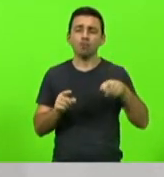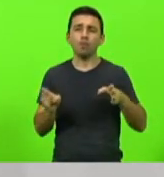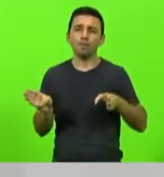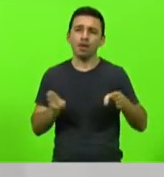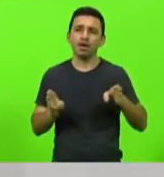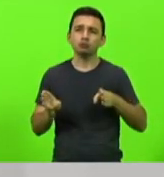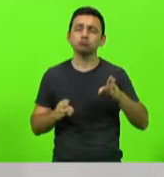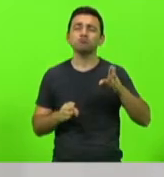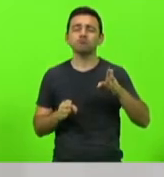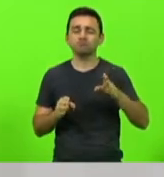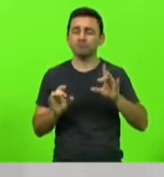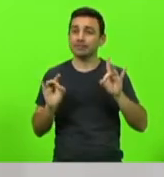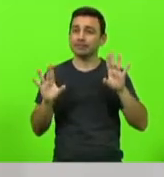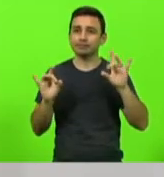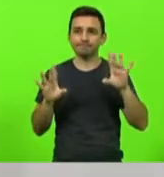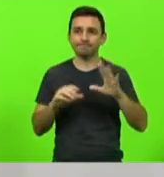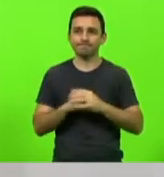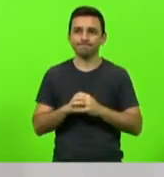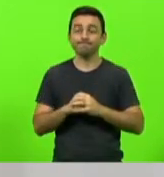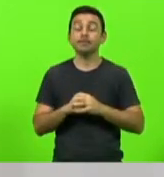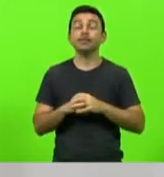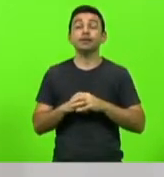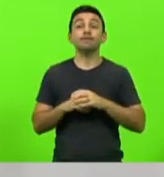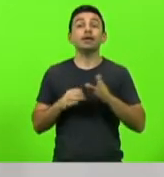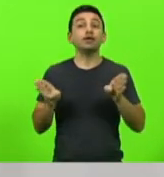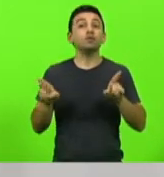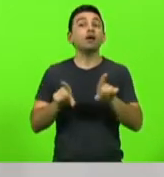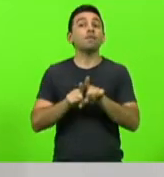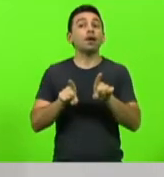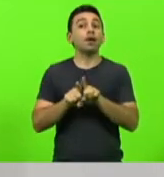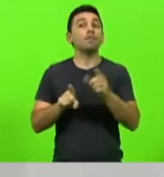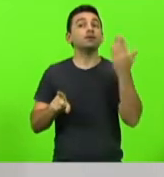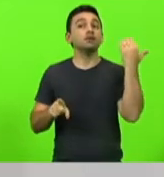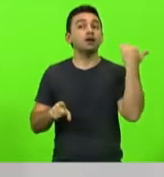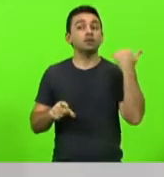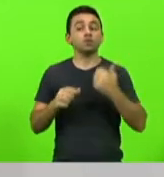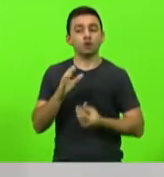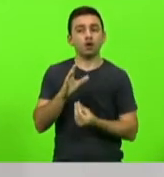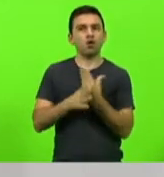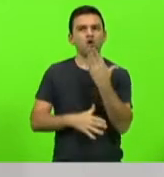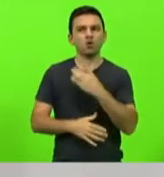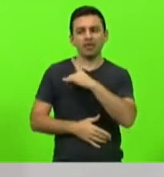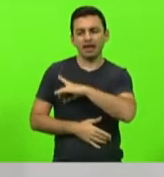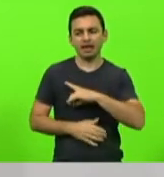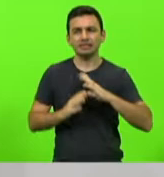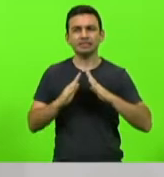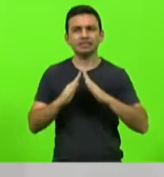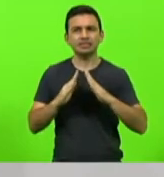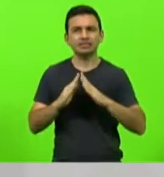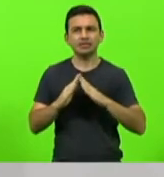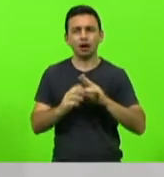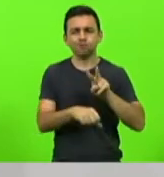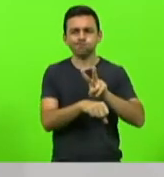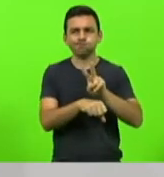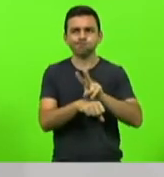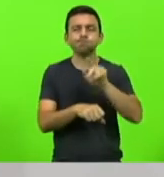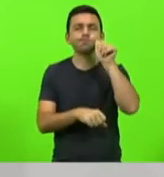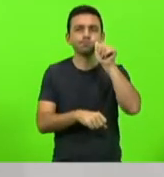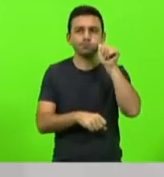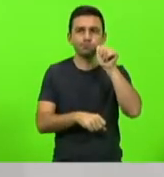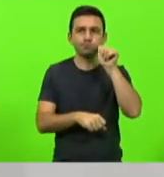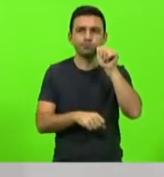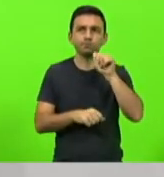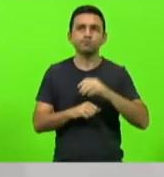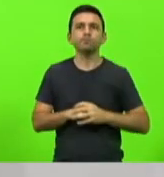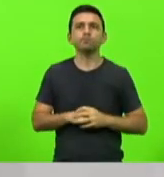Também foi um período que nós criamos várias delegacias de proteção à mulher.